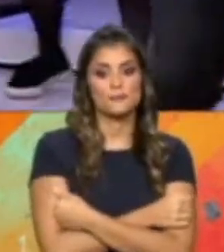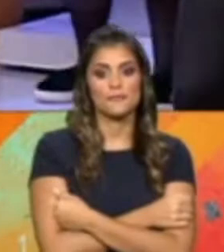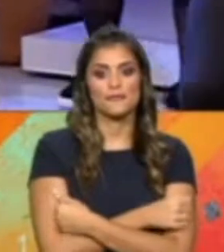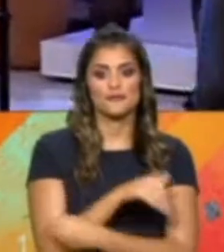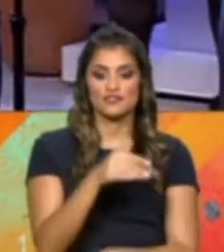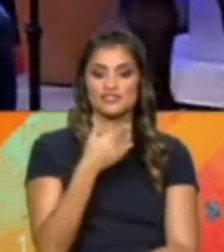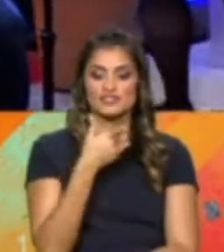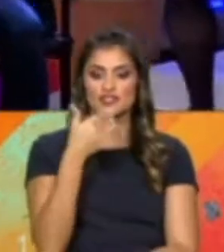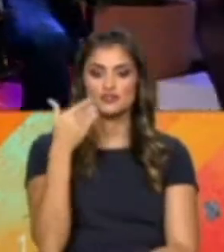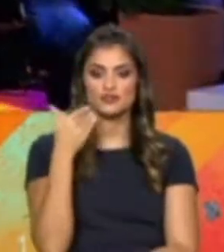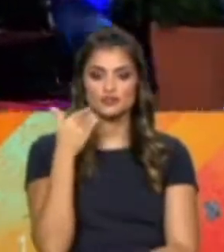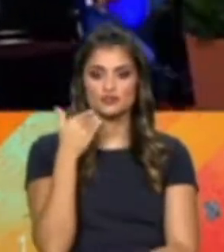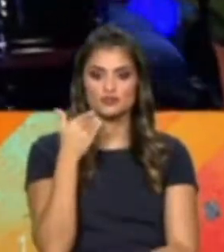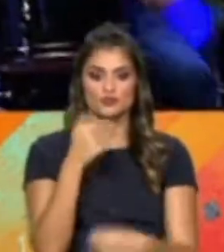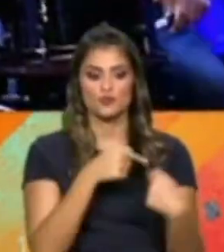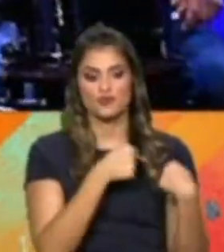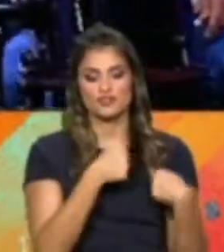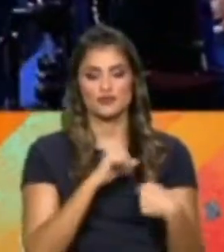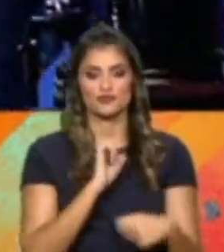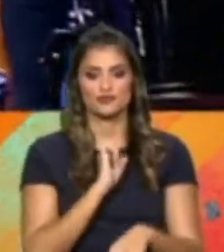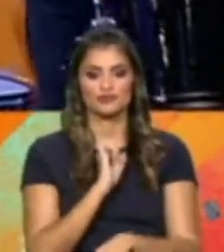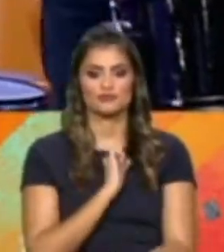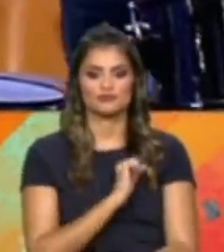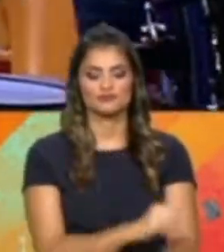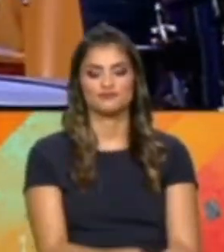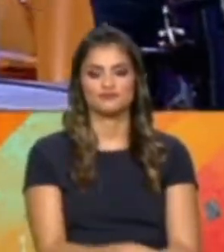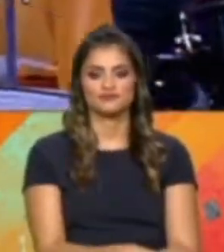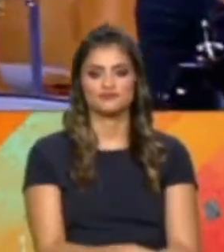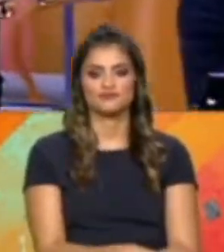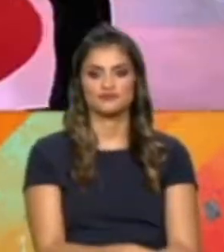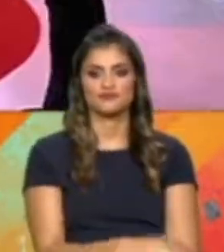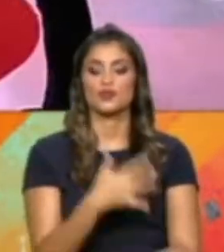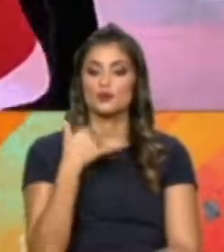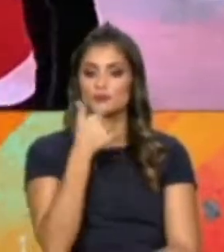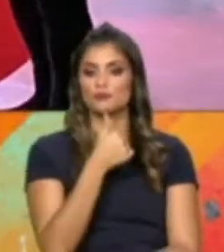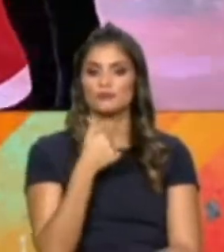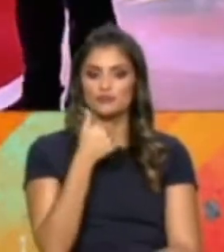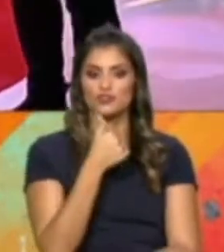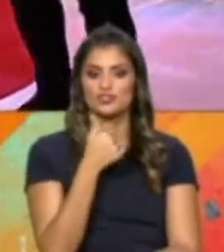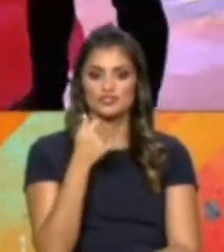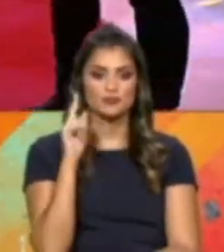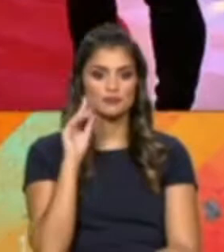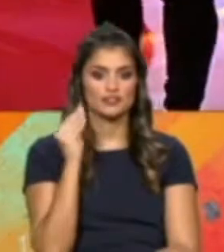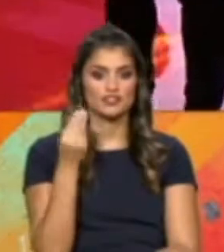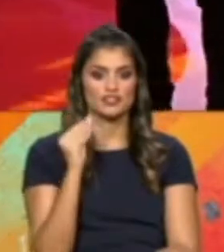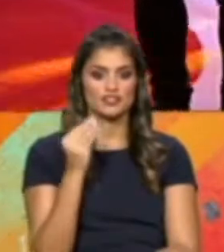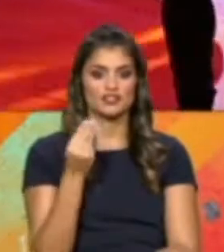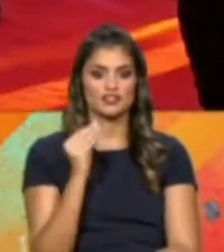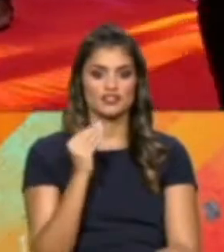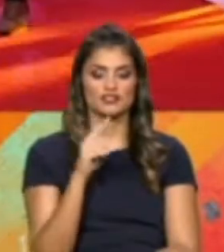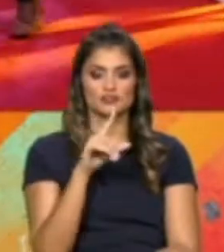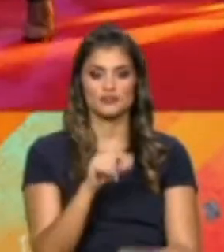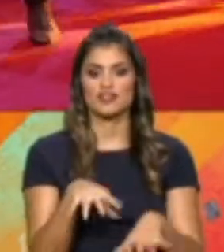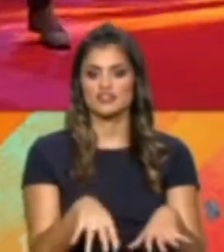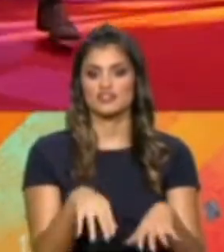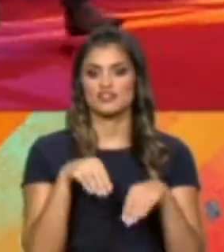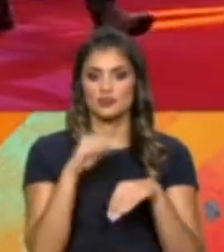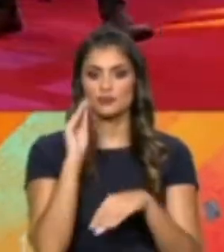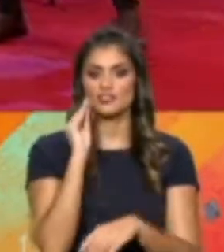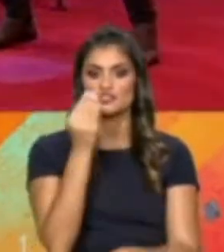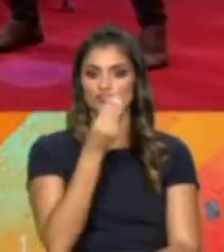sendo o compasso do meu coração. Linda menina, deita em meu regaço, aceita um